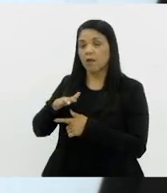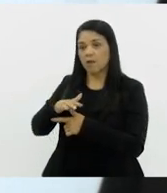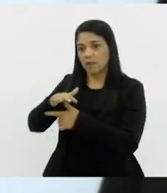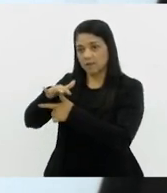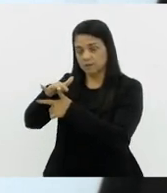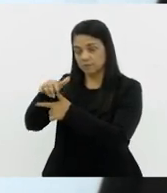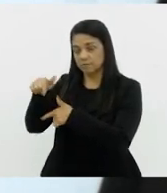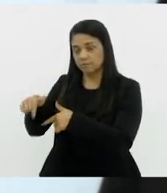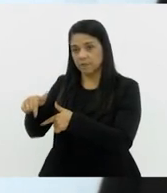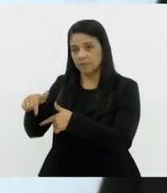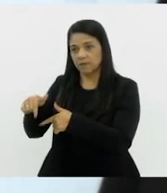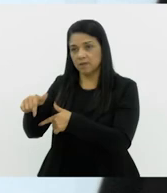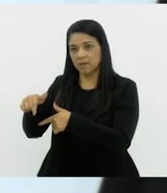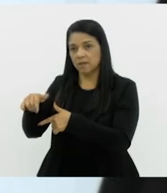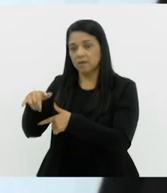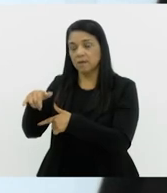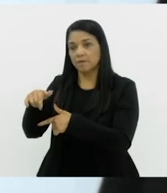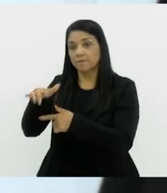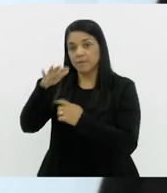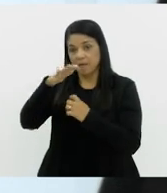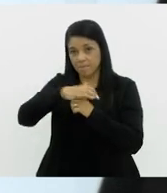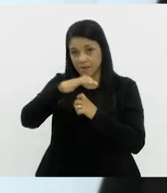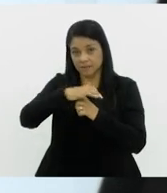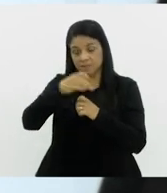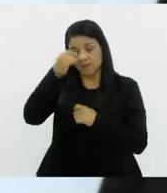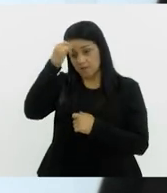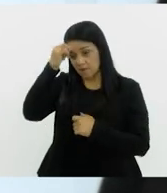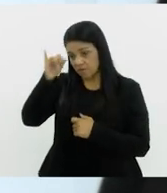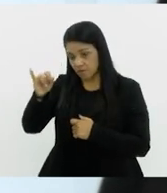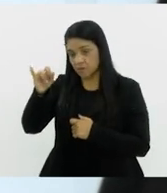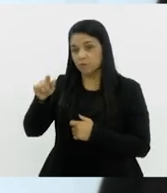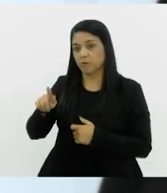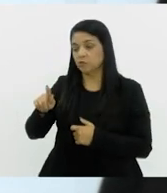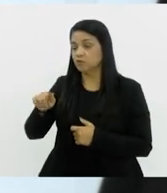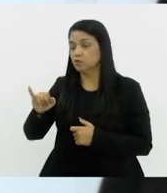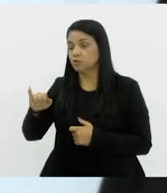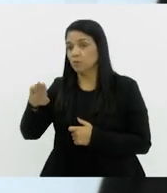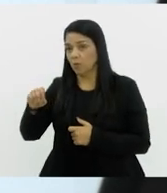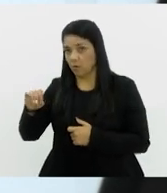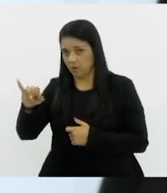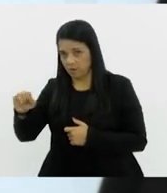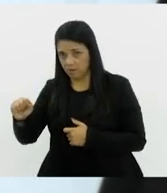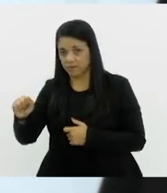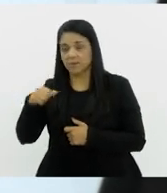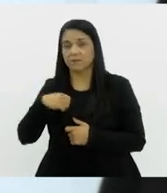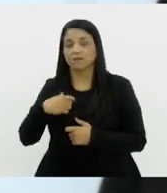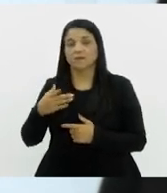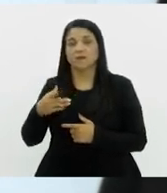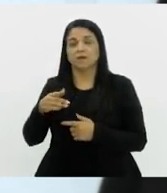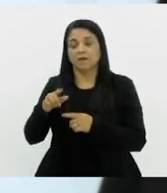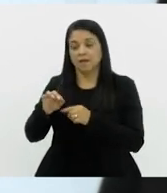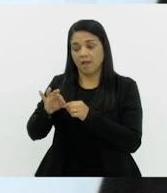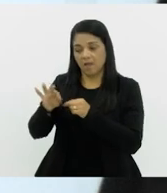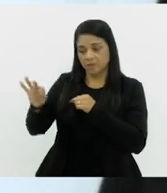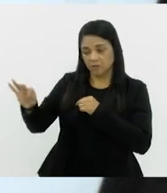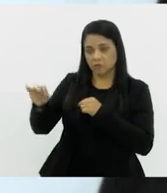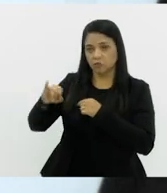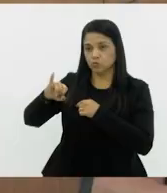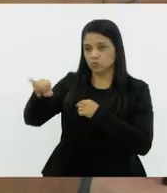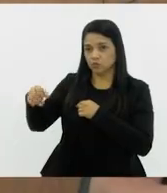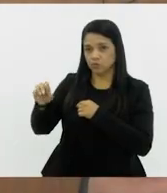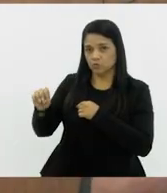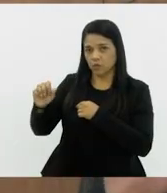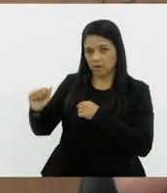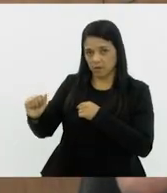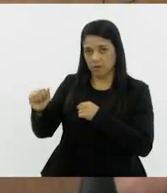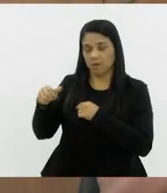portanto, de se passar na posição Jigóia e passar exatamente em cima do Joá, portanto, se afastando pela posição pela rota